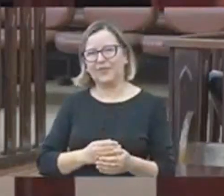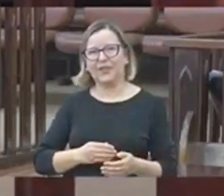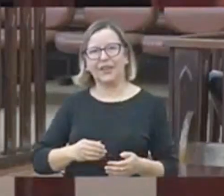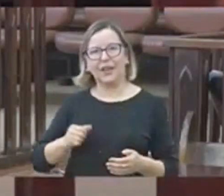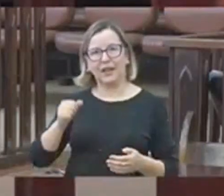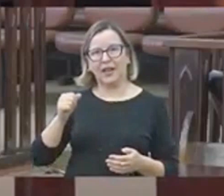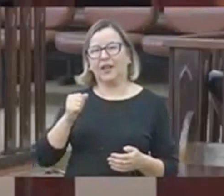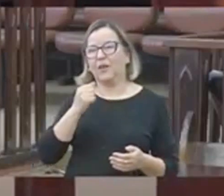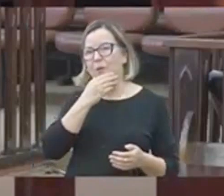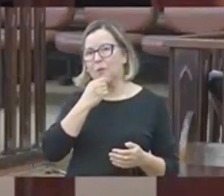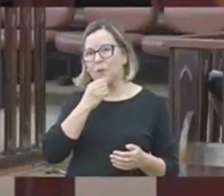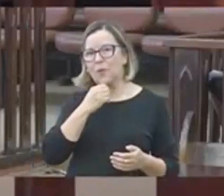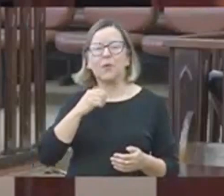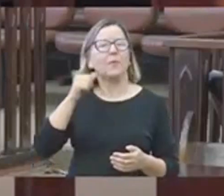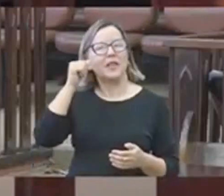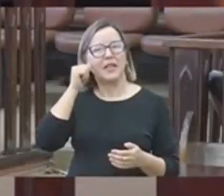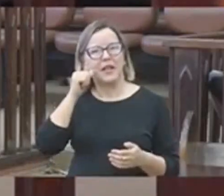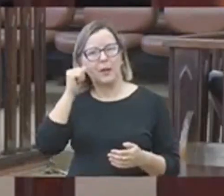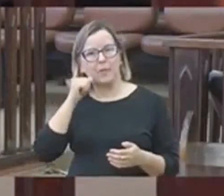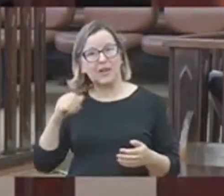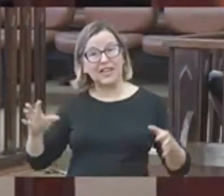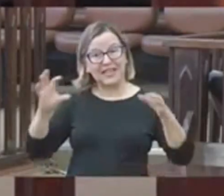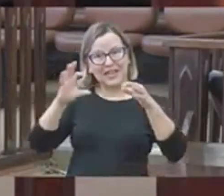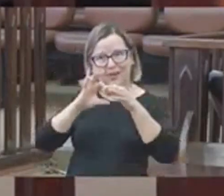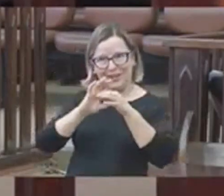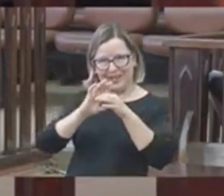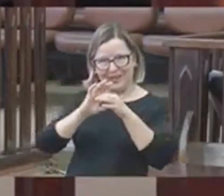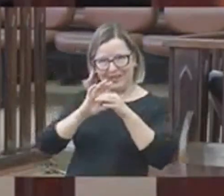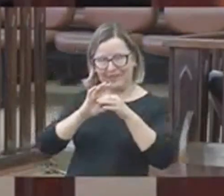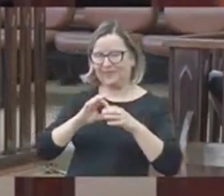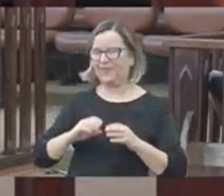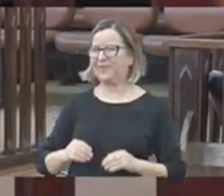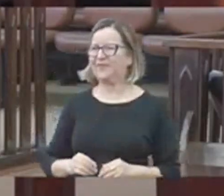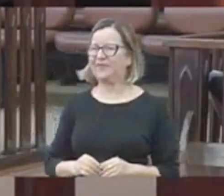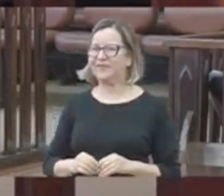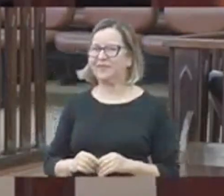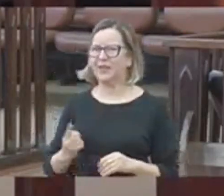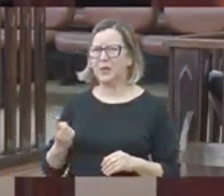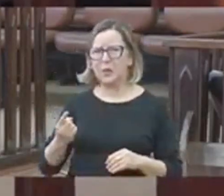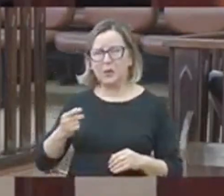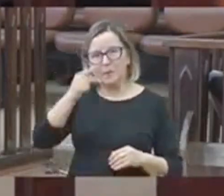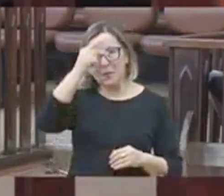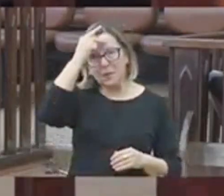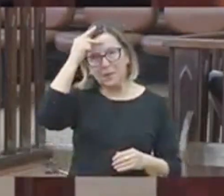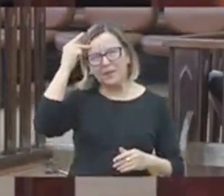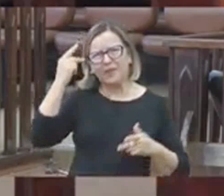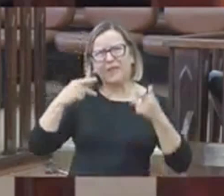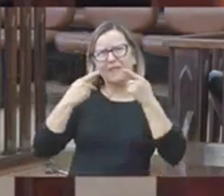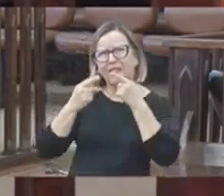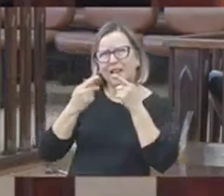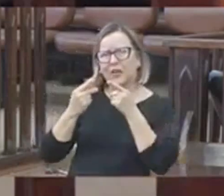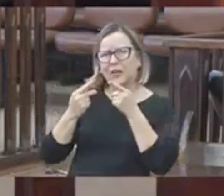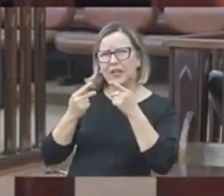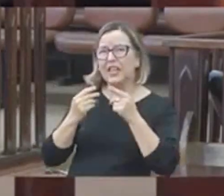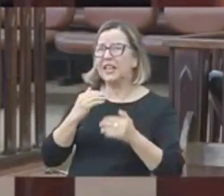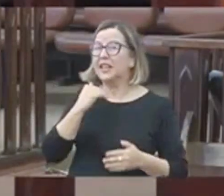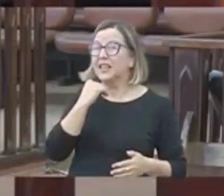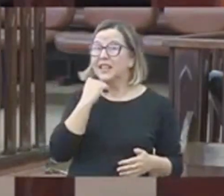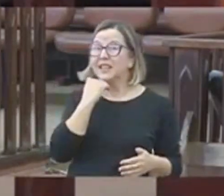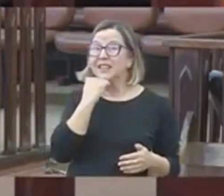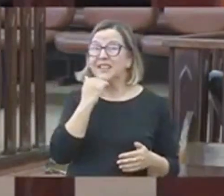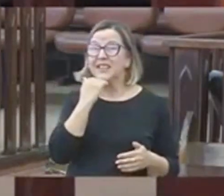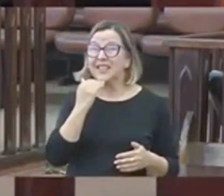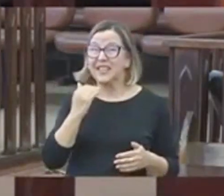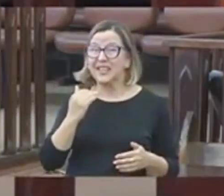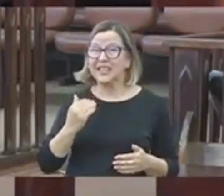desses dois. Alguém já disse que ninguém jamais recebeu tanto quanto